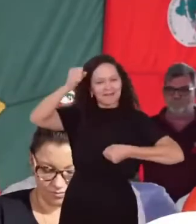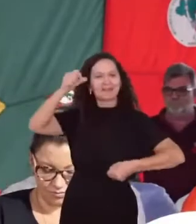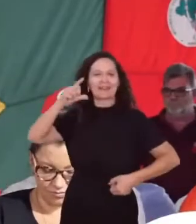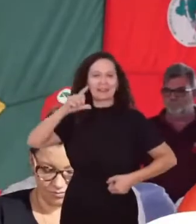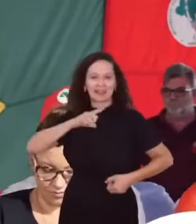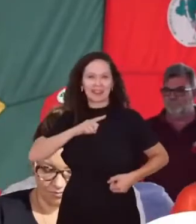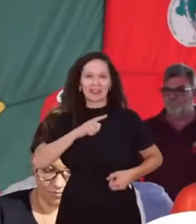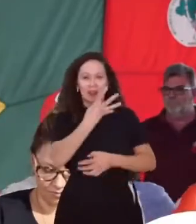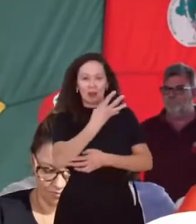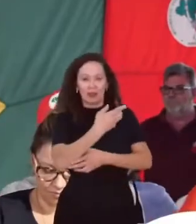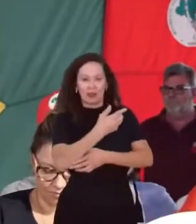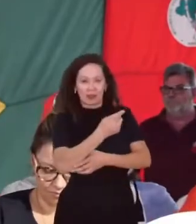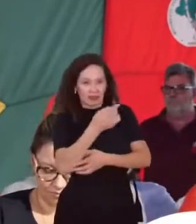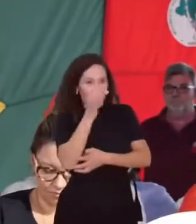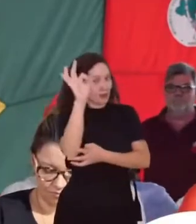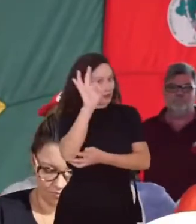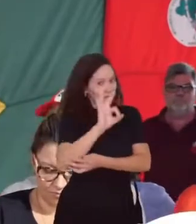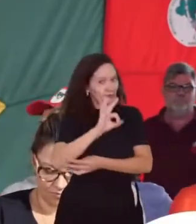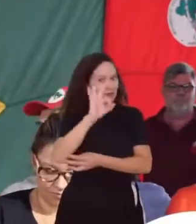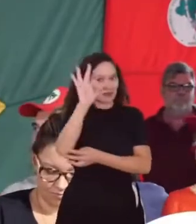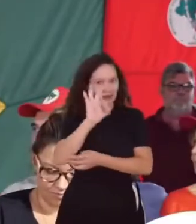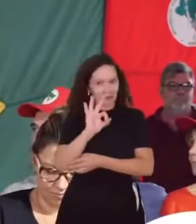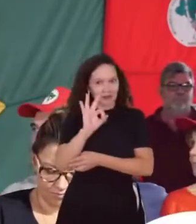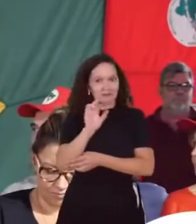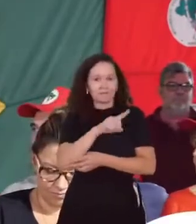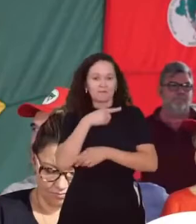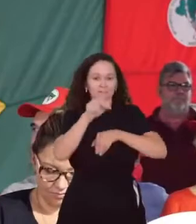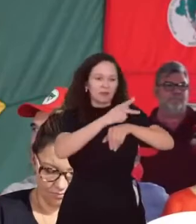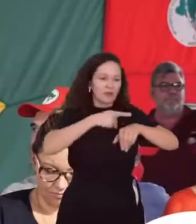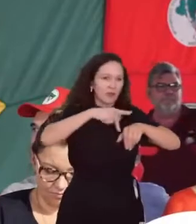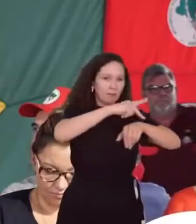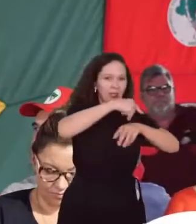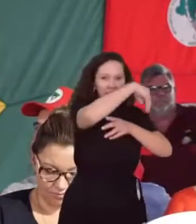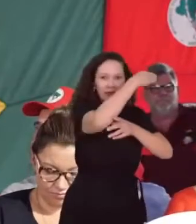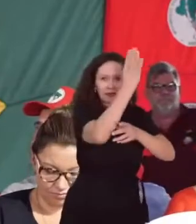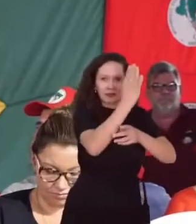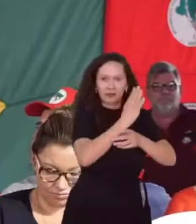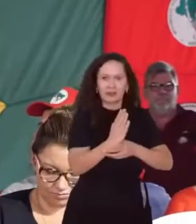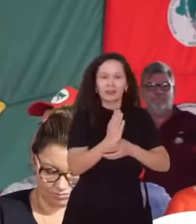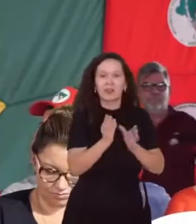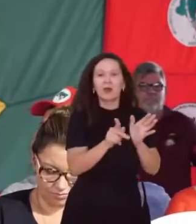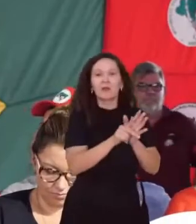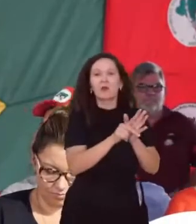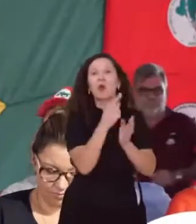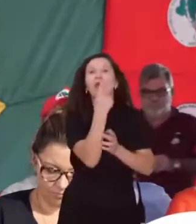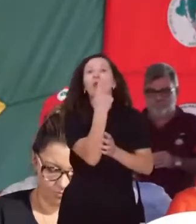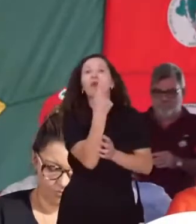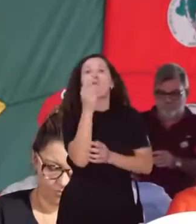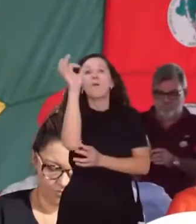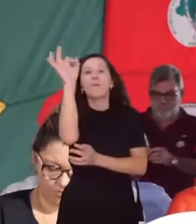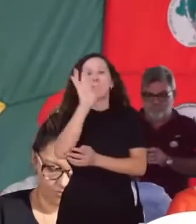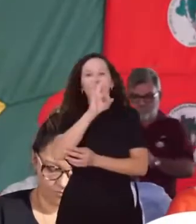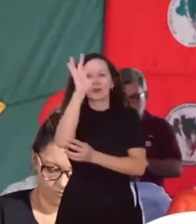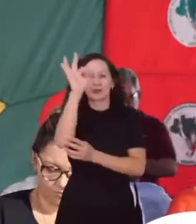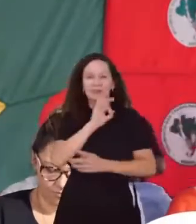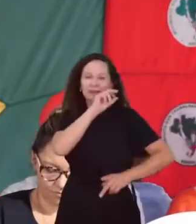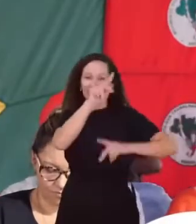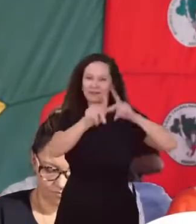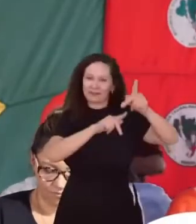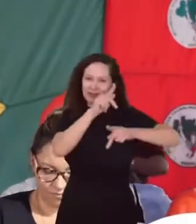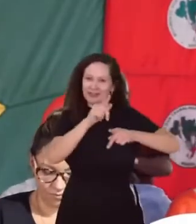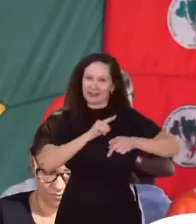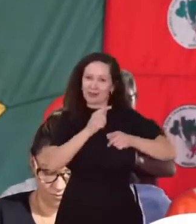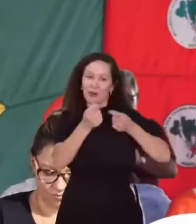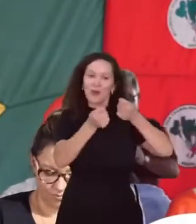47% da terra no Brasil está na mão de 1% da população fundiária. Isso é